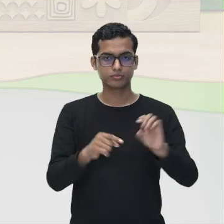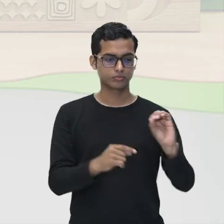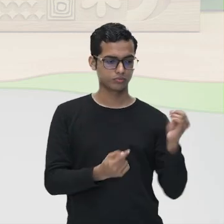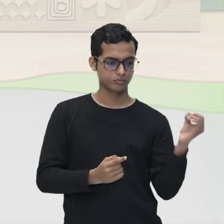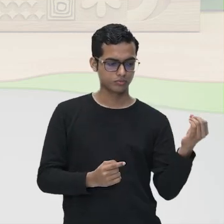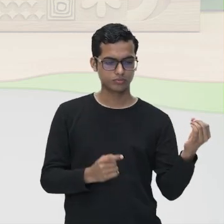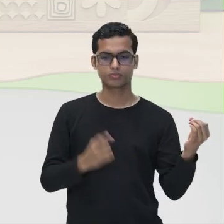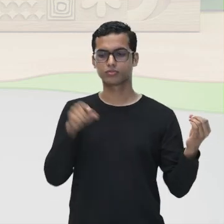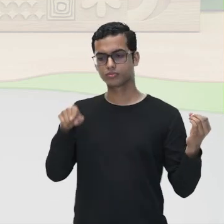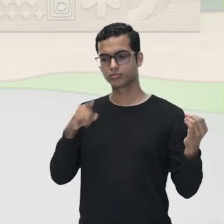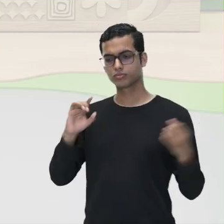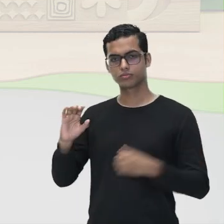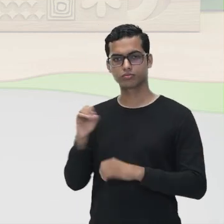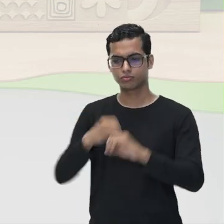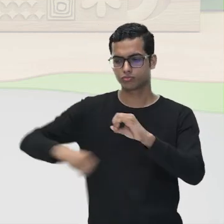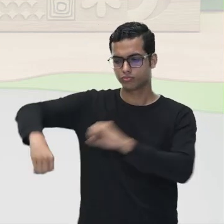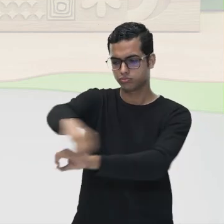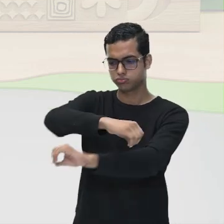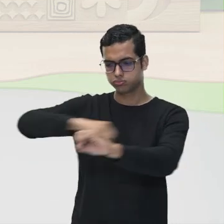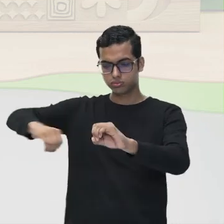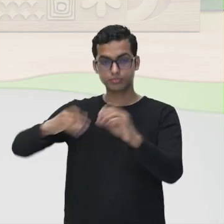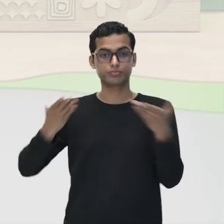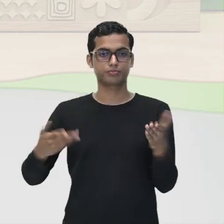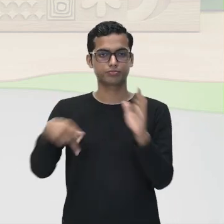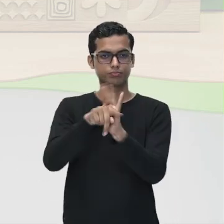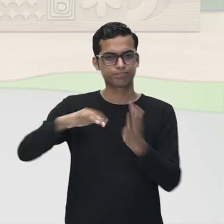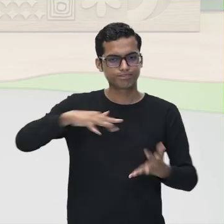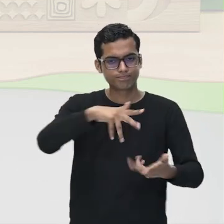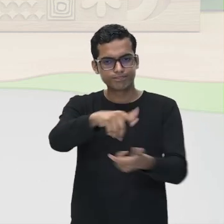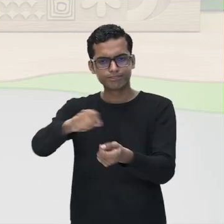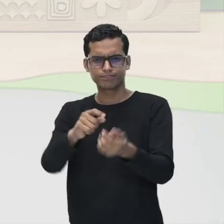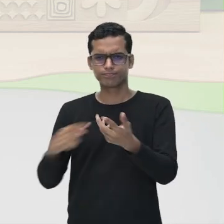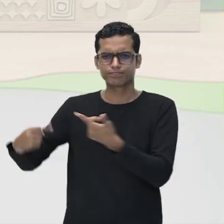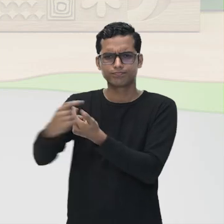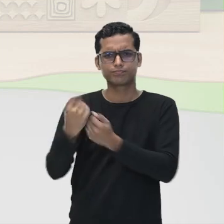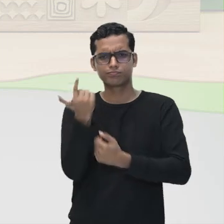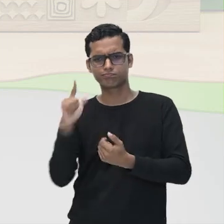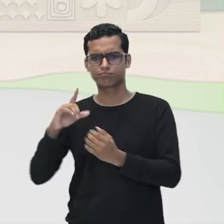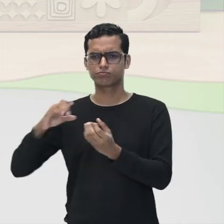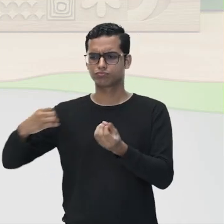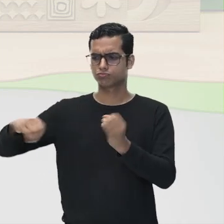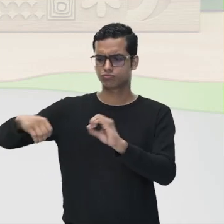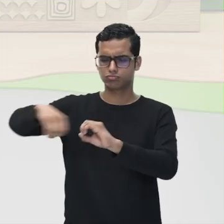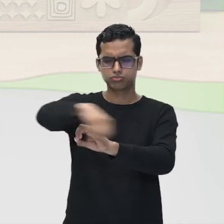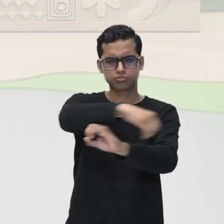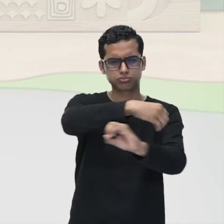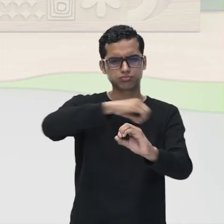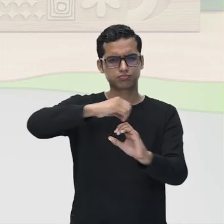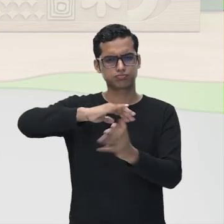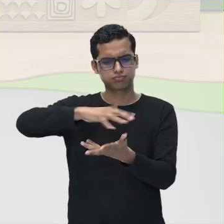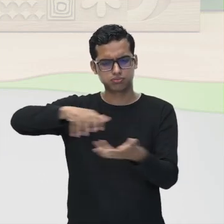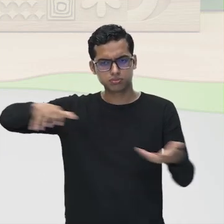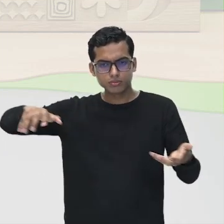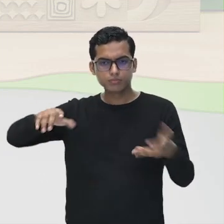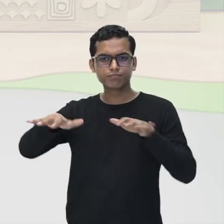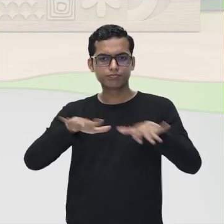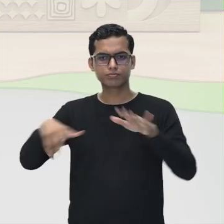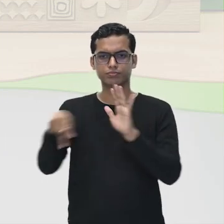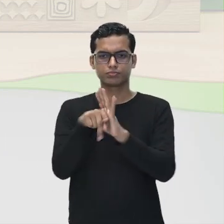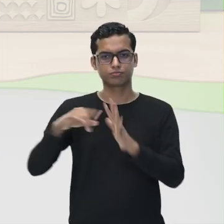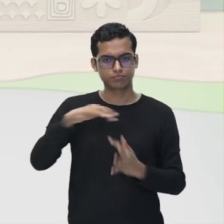astros celestes que integram o universo conhecido, é um corpo que se move constantemente pelo